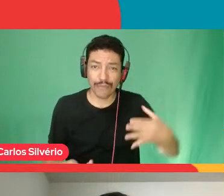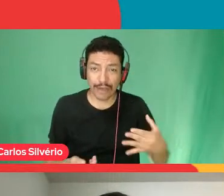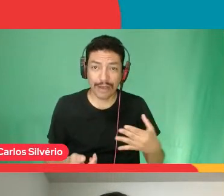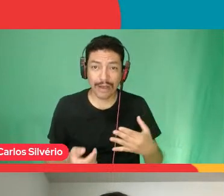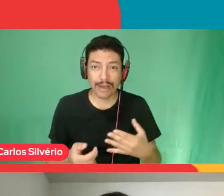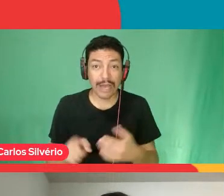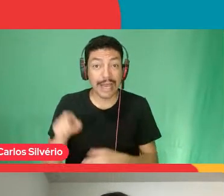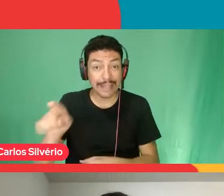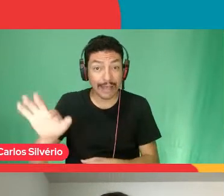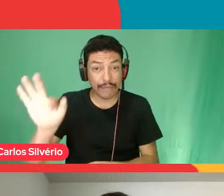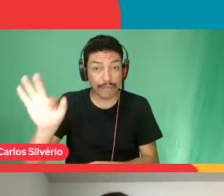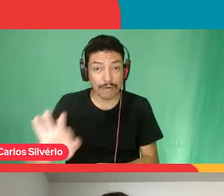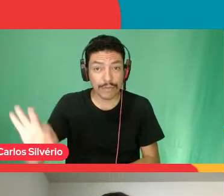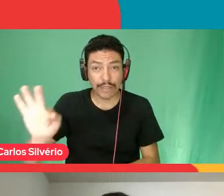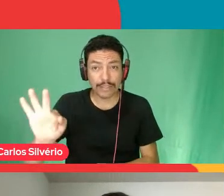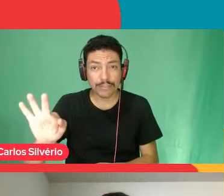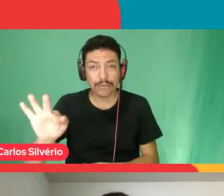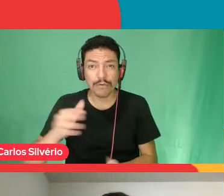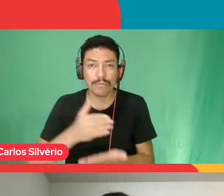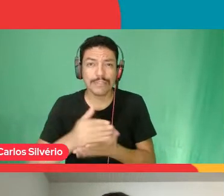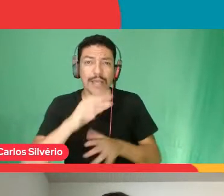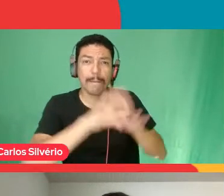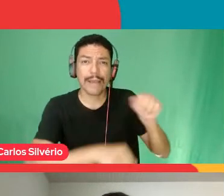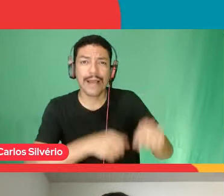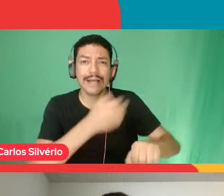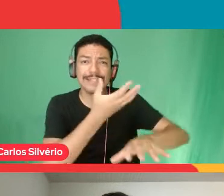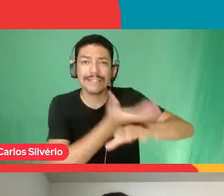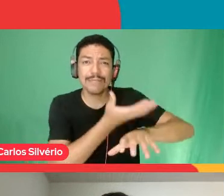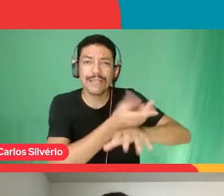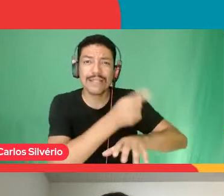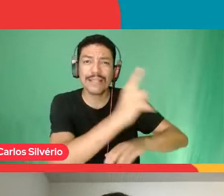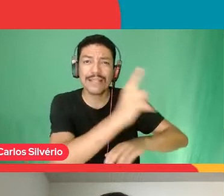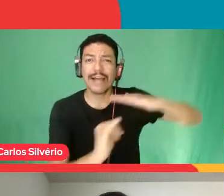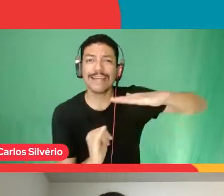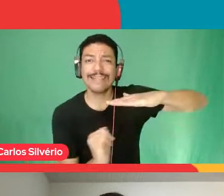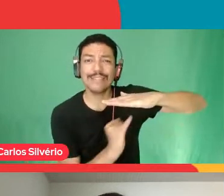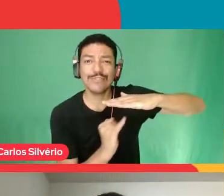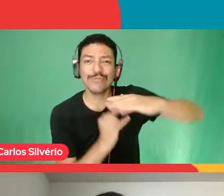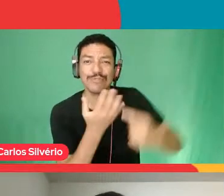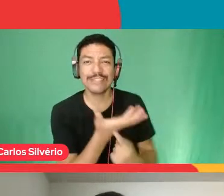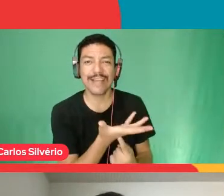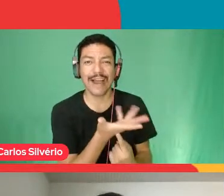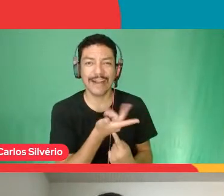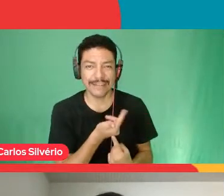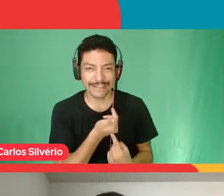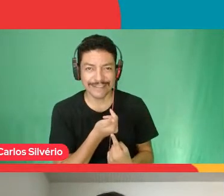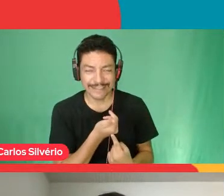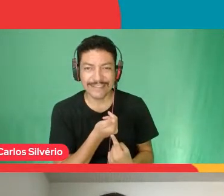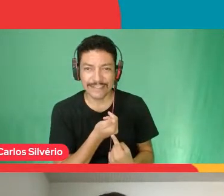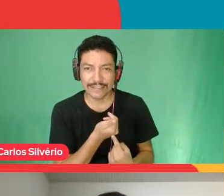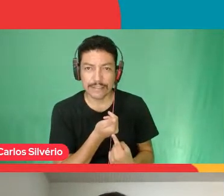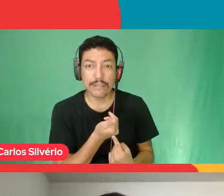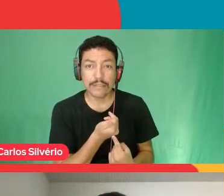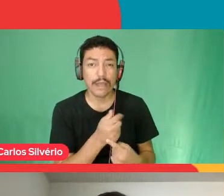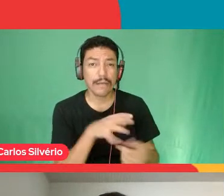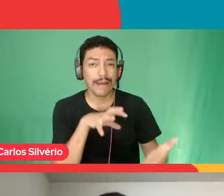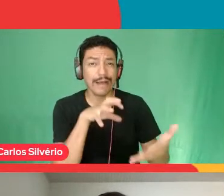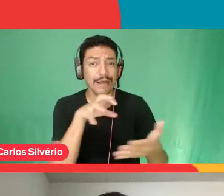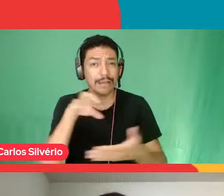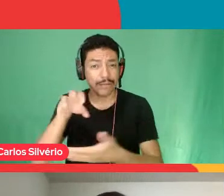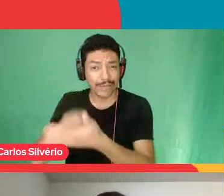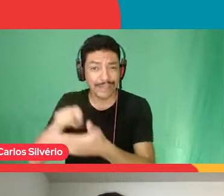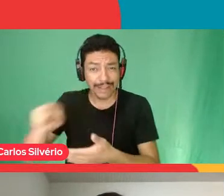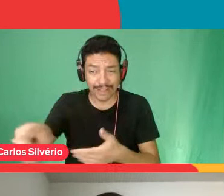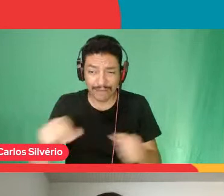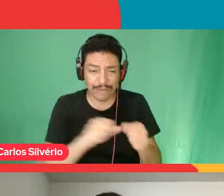faculdade mesmo, pegar disciplinas no Instituto de Artes, né? E fazer a minha formação matriculada na biomedicina e fazendo